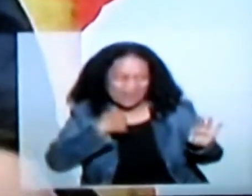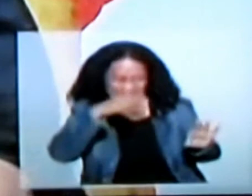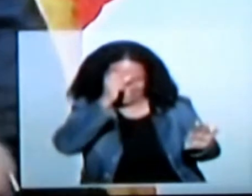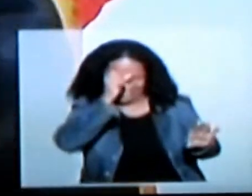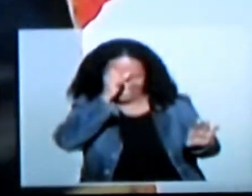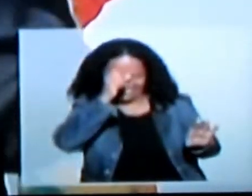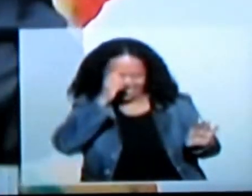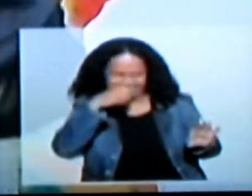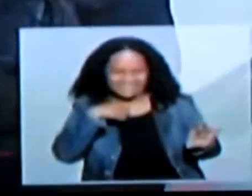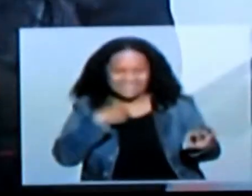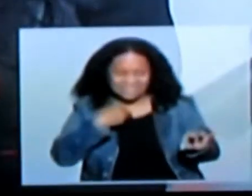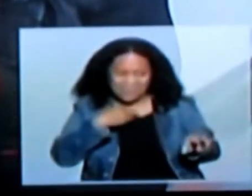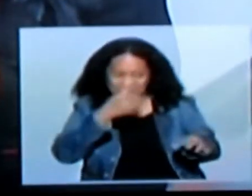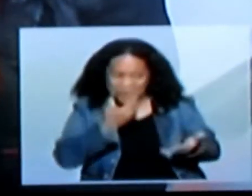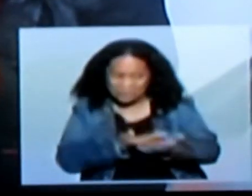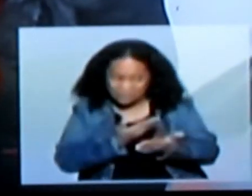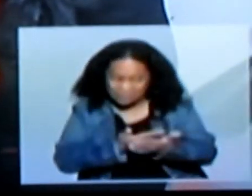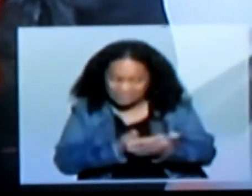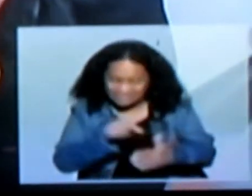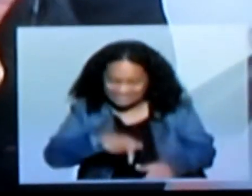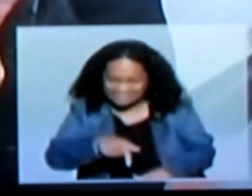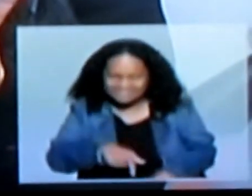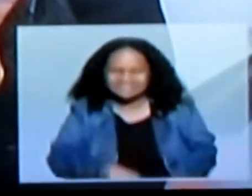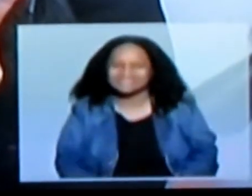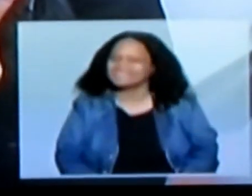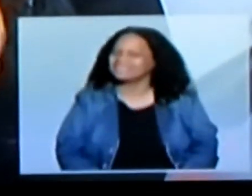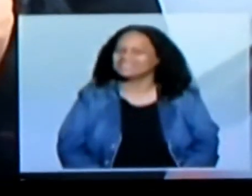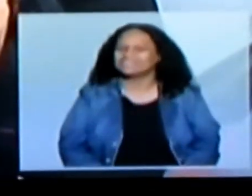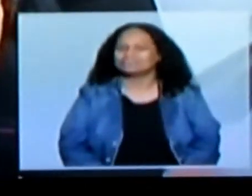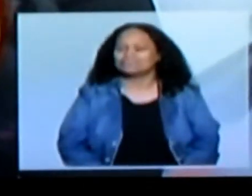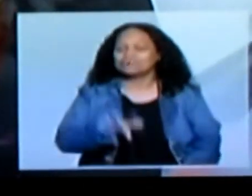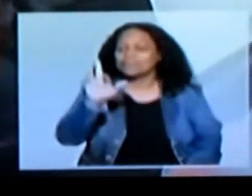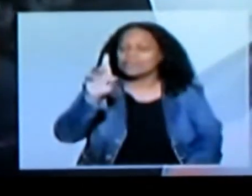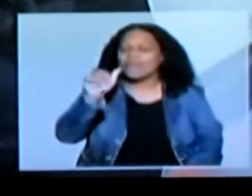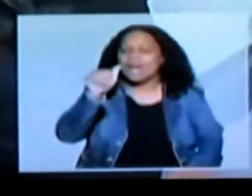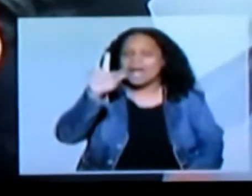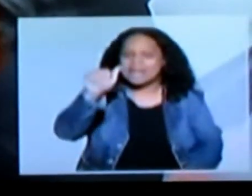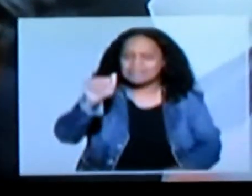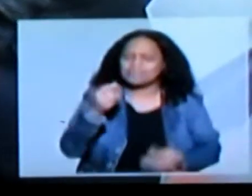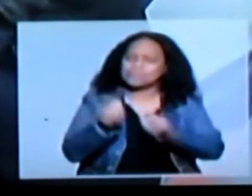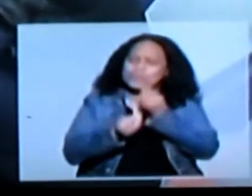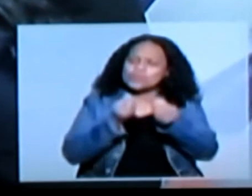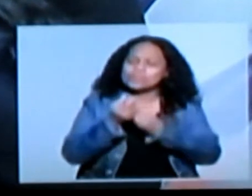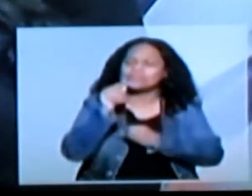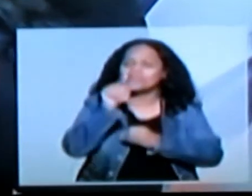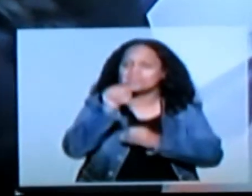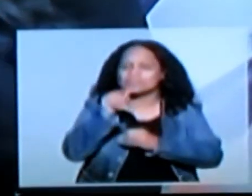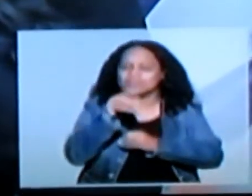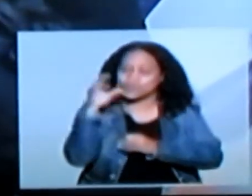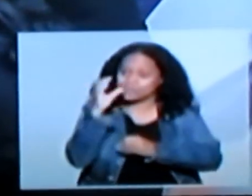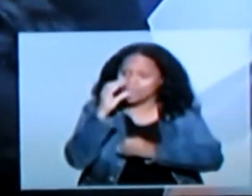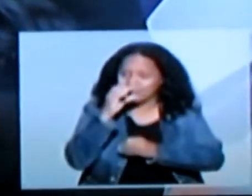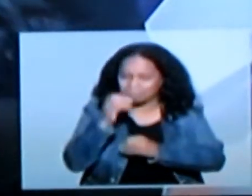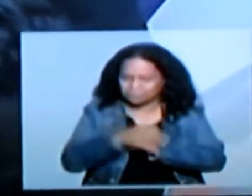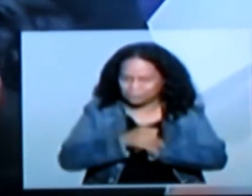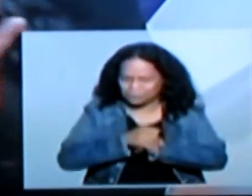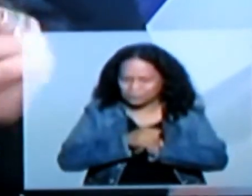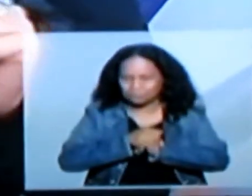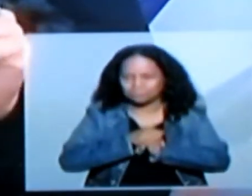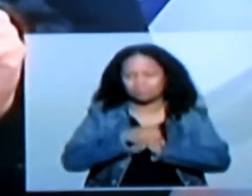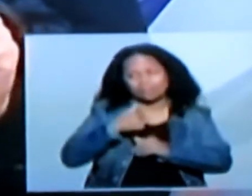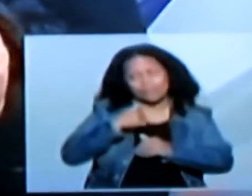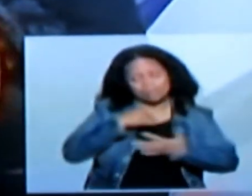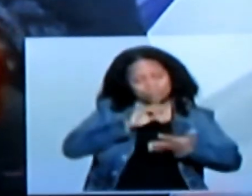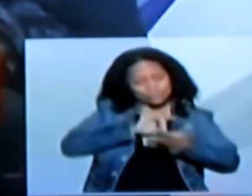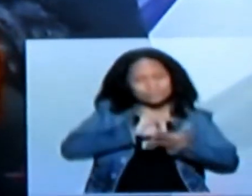Tô aprendendo, hein, gente? Tô tendo uma aula aqui, não vou enganar vocês, não. Rafa, como é que foi pra você? Você tava esperando, não tava? Dá só uma